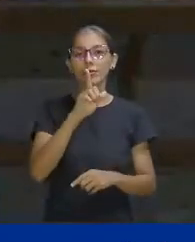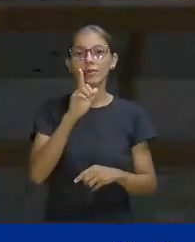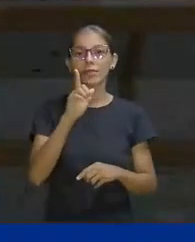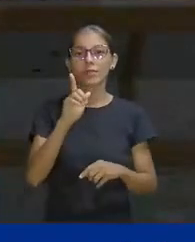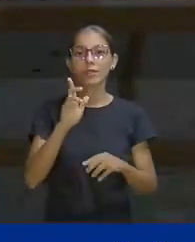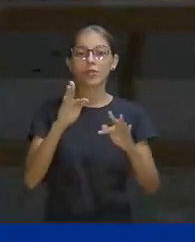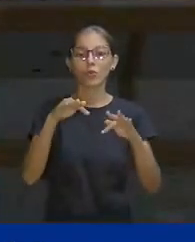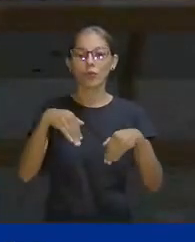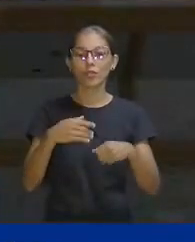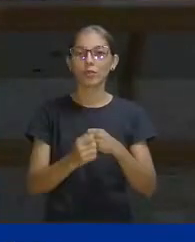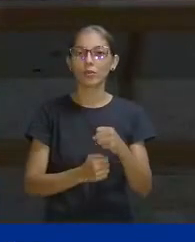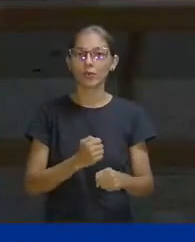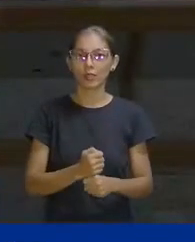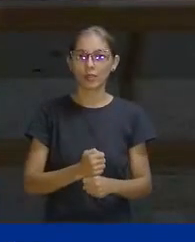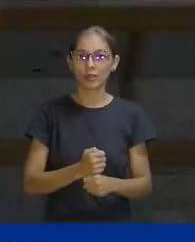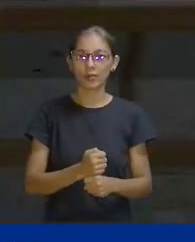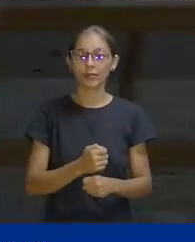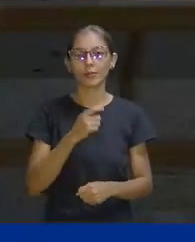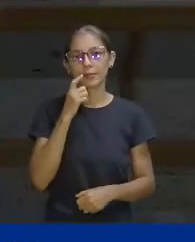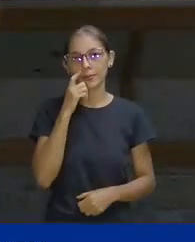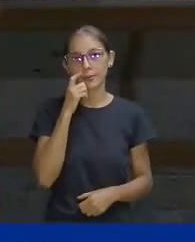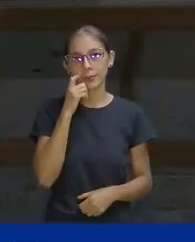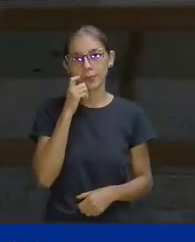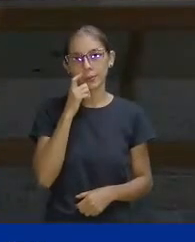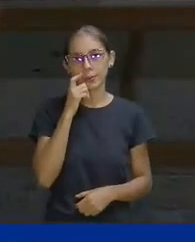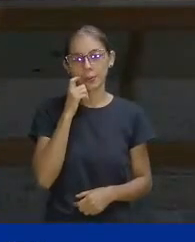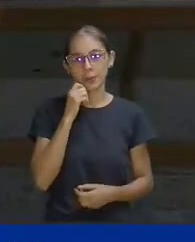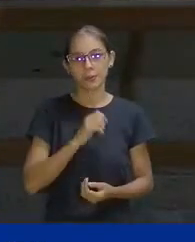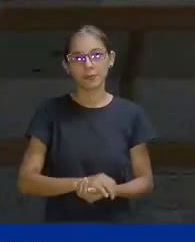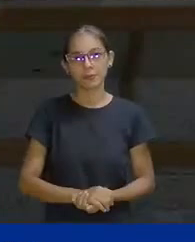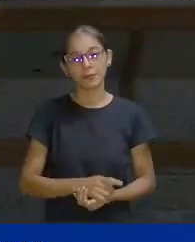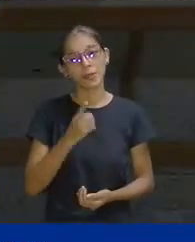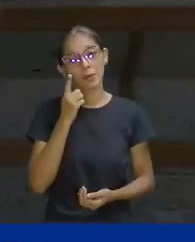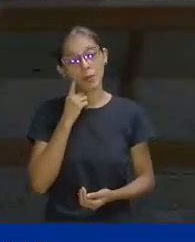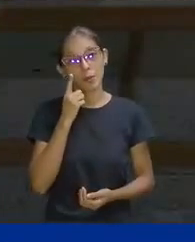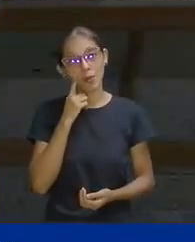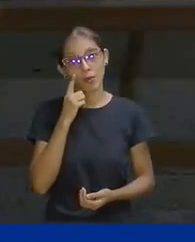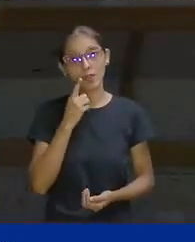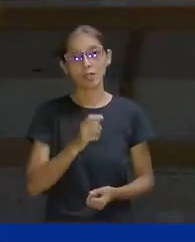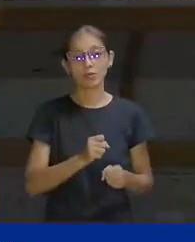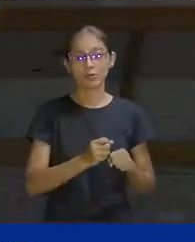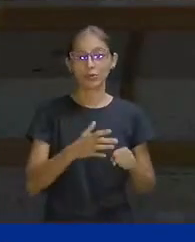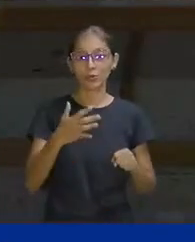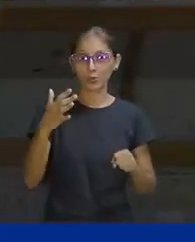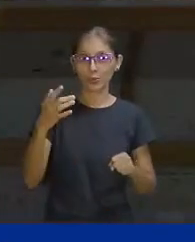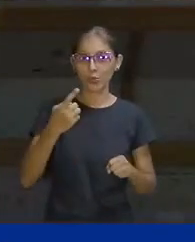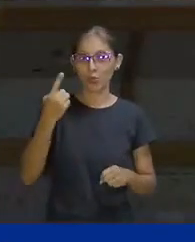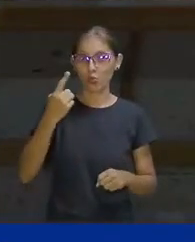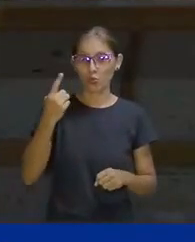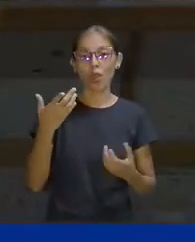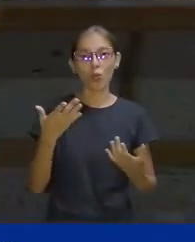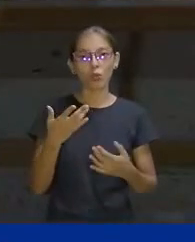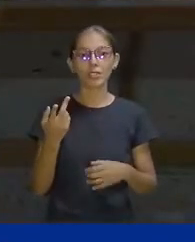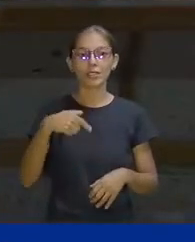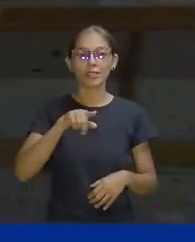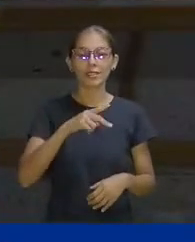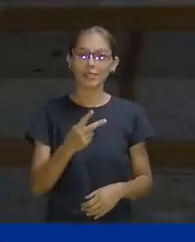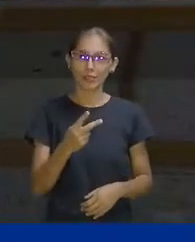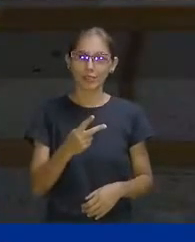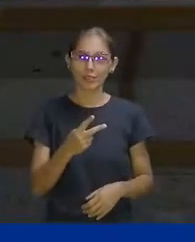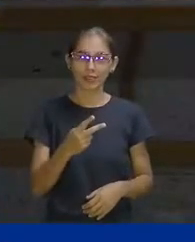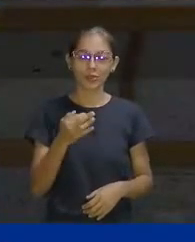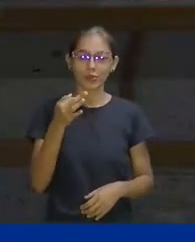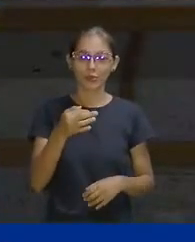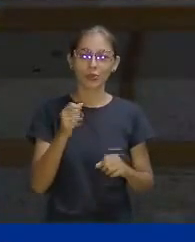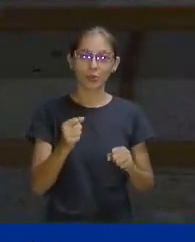ano, quando formos receber, quem sabe, o diamante número 1, que hoje nós somos o diamante número 2.